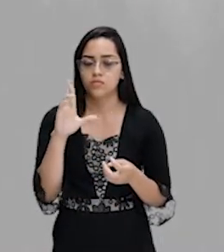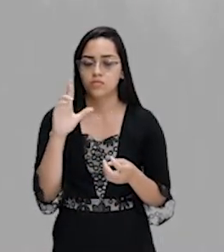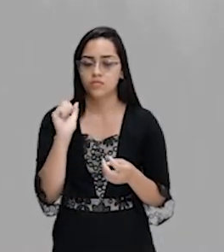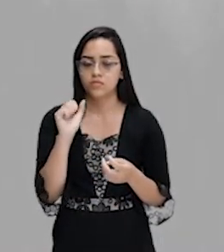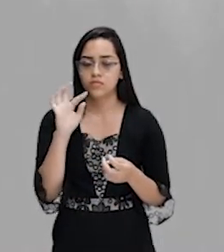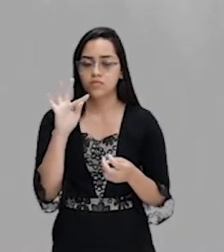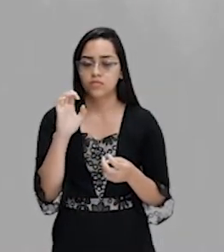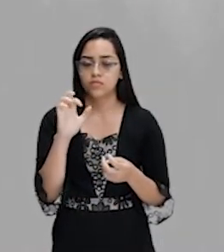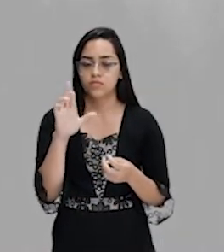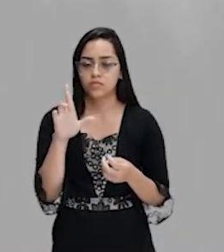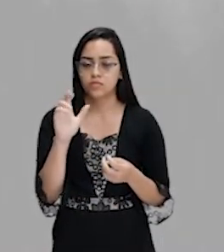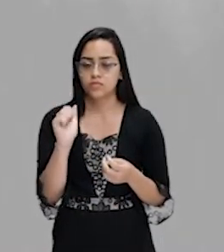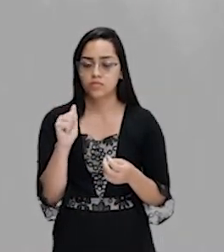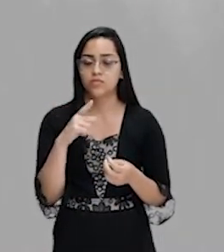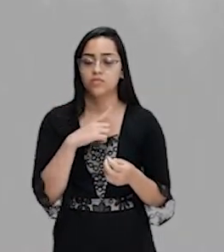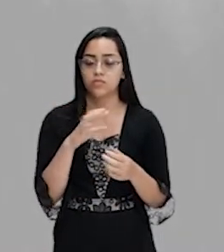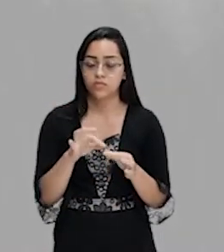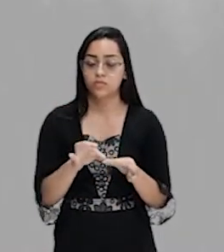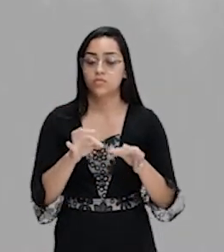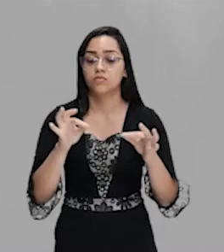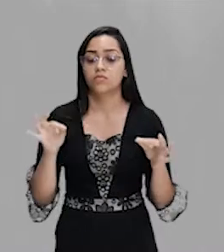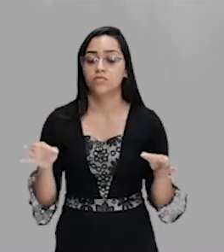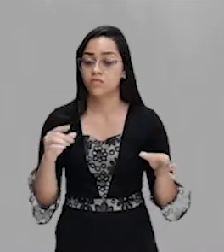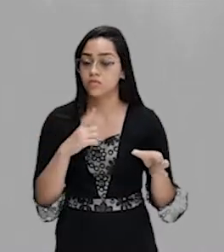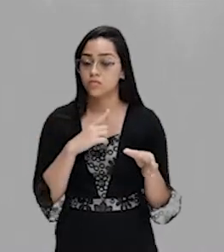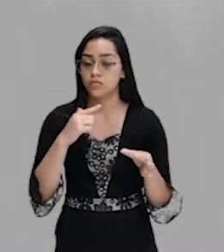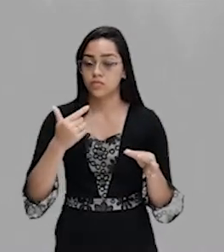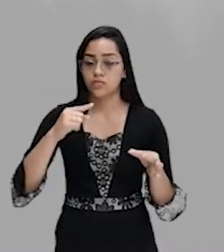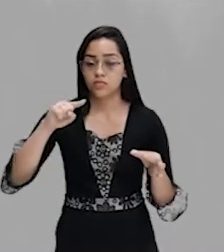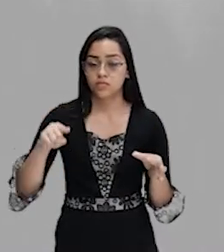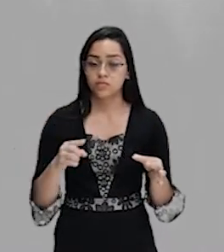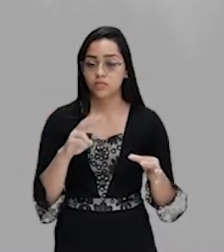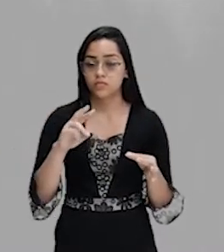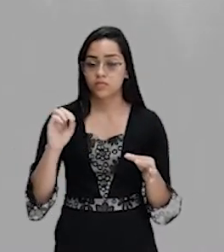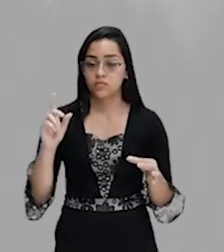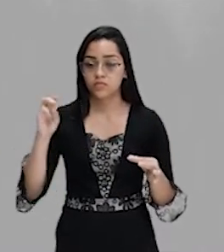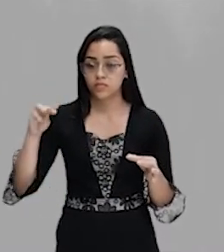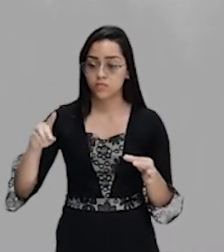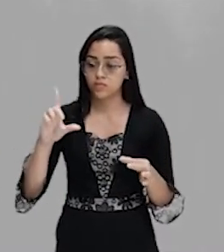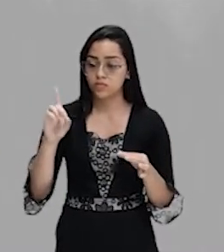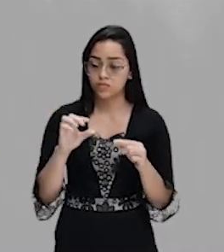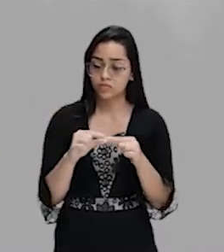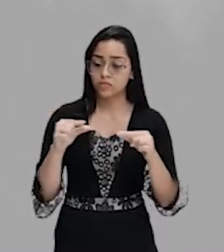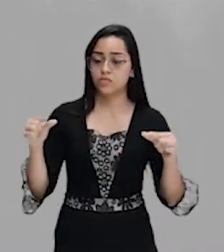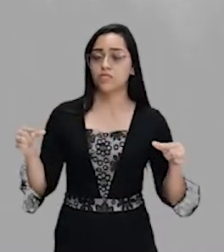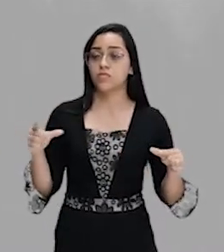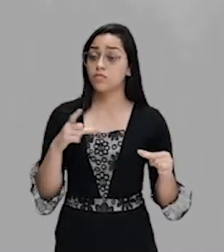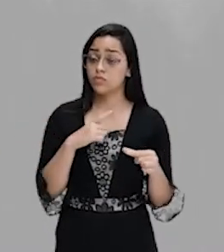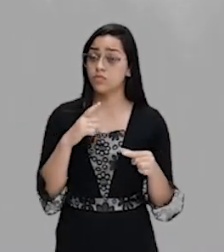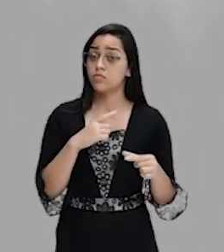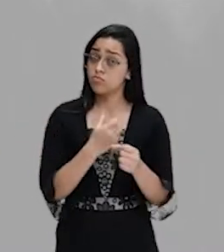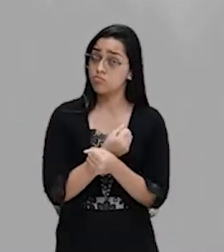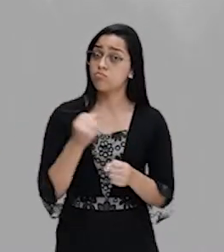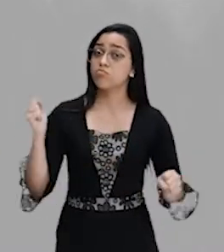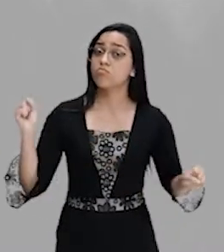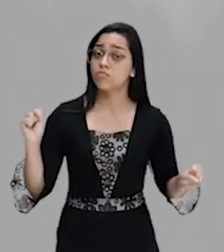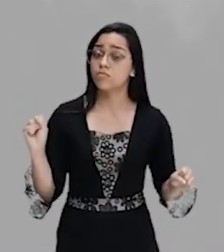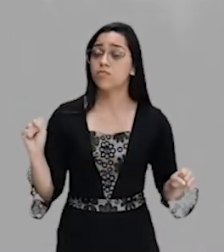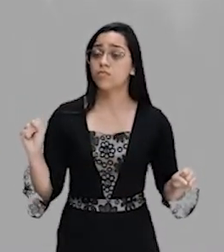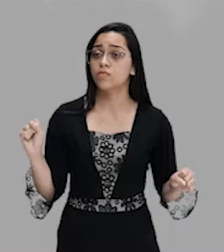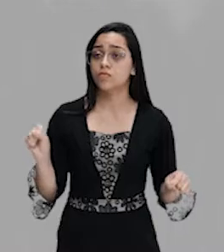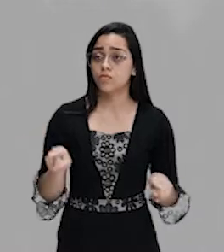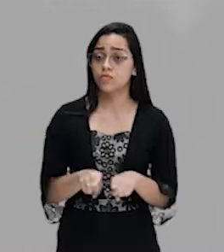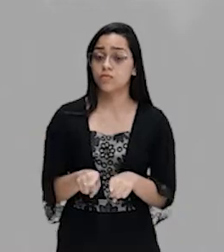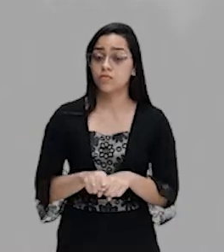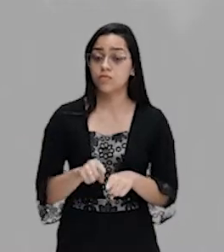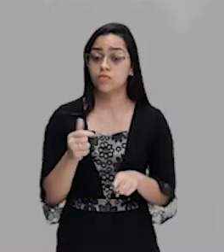aí. Tem aí essa distância, esse tamanho de 2.500 quilômetros de diâmetro. Ok? Então, ela é bem extenso e, além